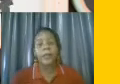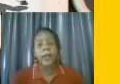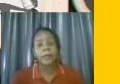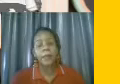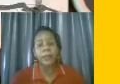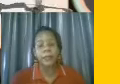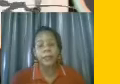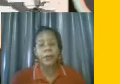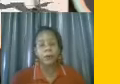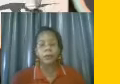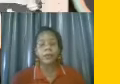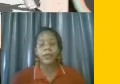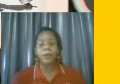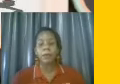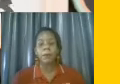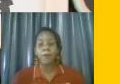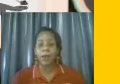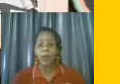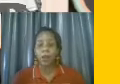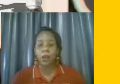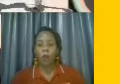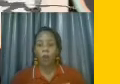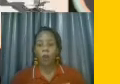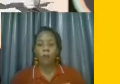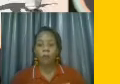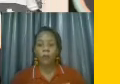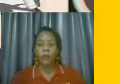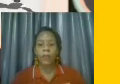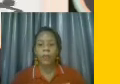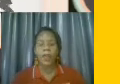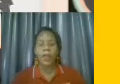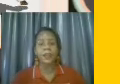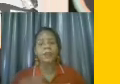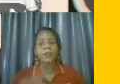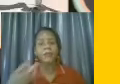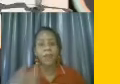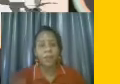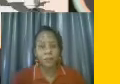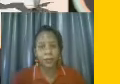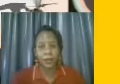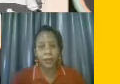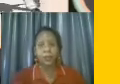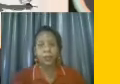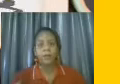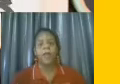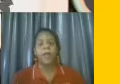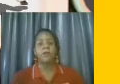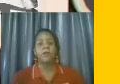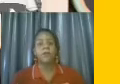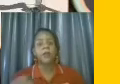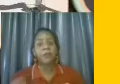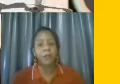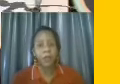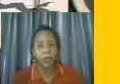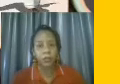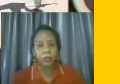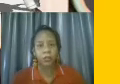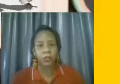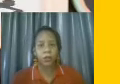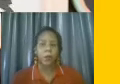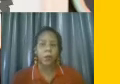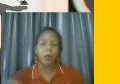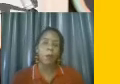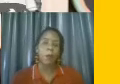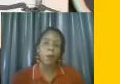dia. Na alimentação também houve essa influência, né, dos